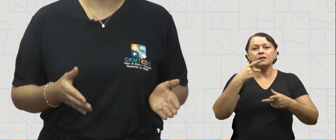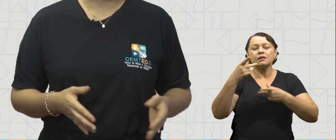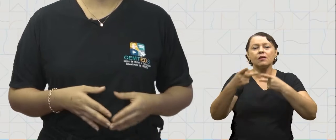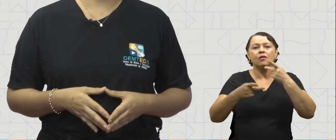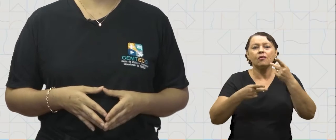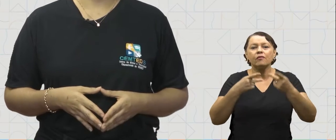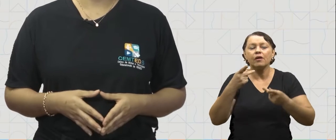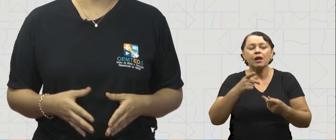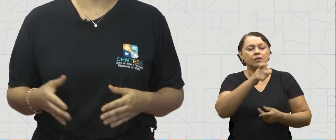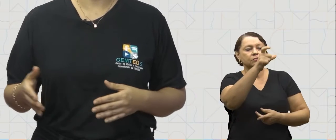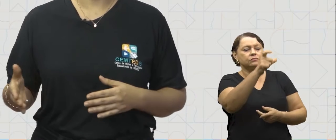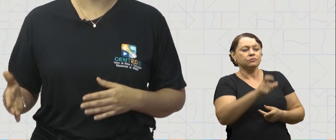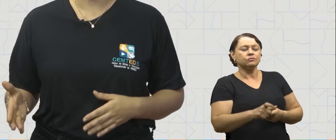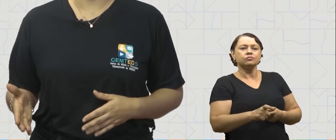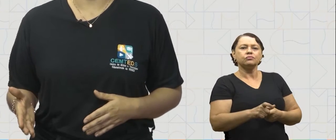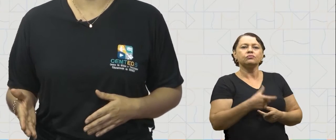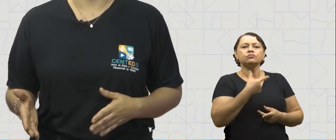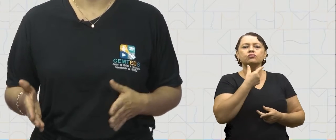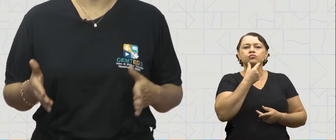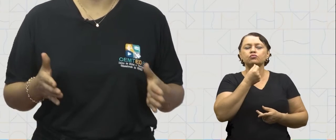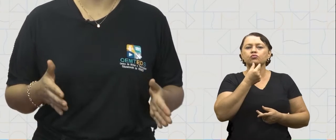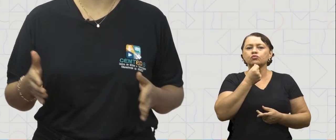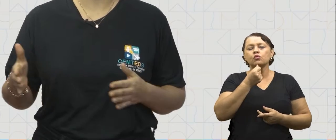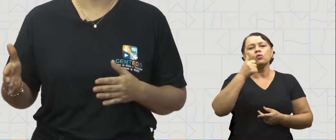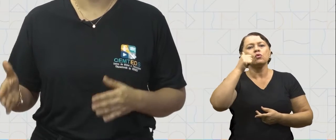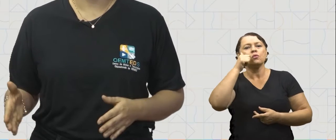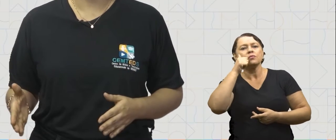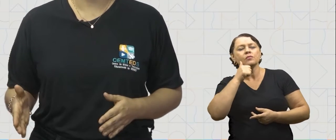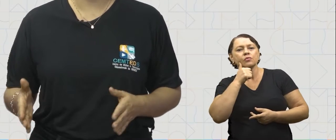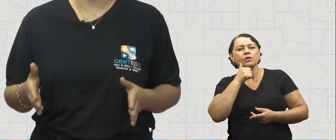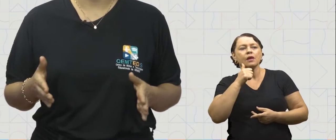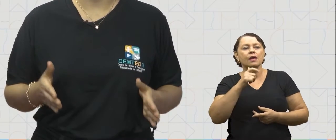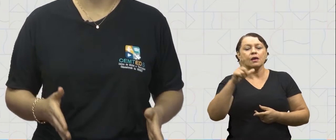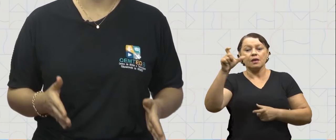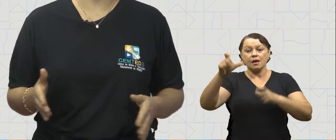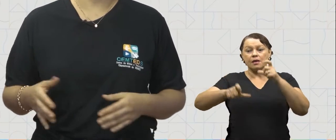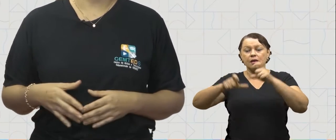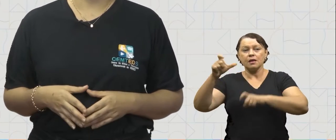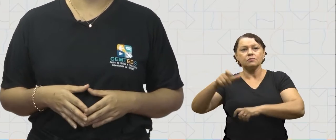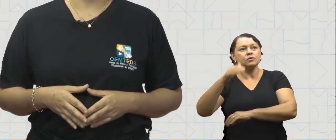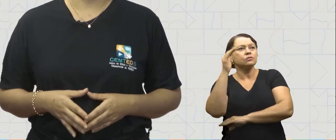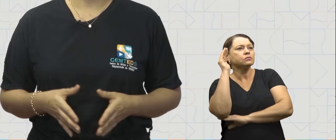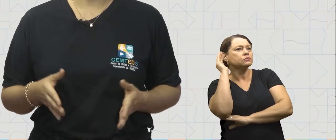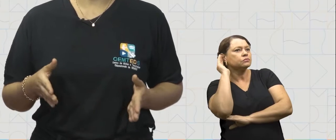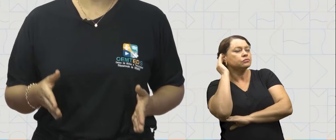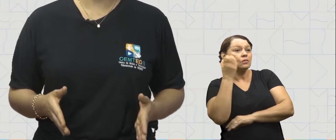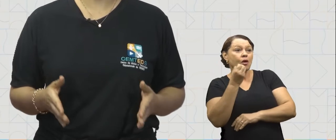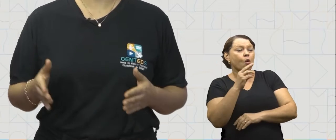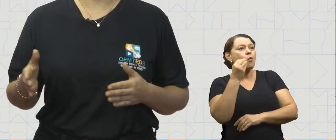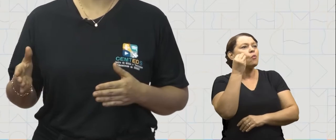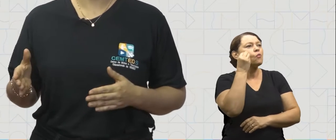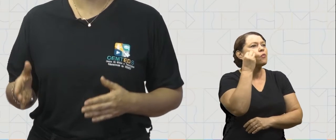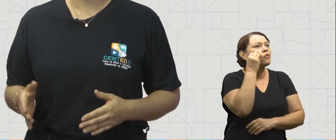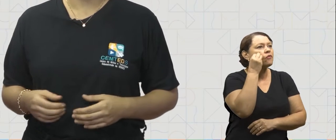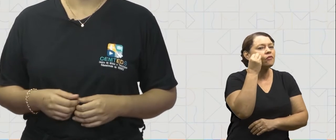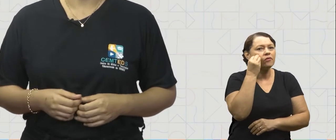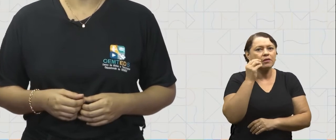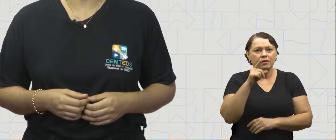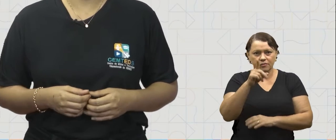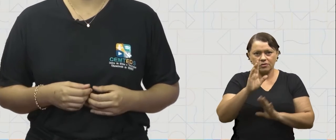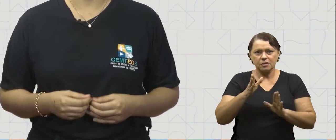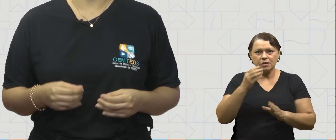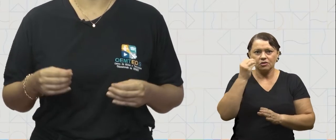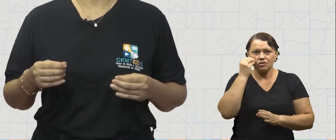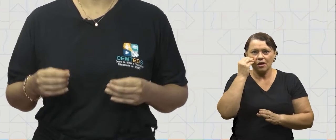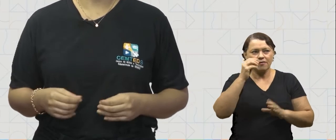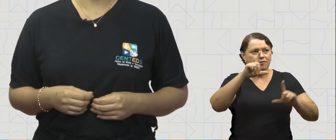pelo apresentador e ouvida pelos ouvintes e telespectadores. Se você já assistiu a